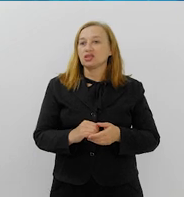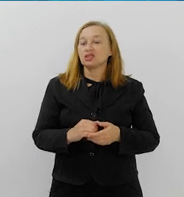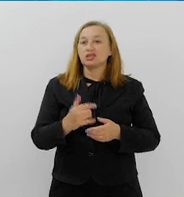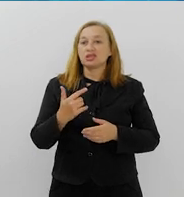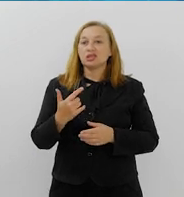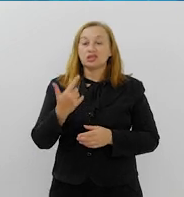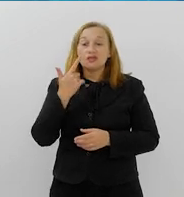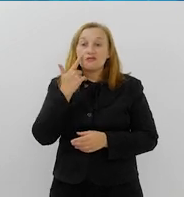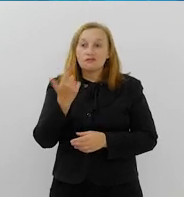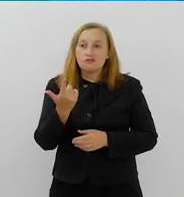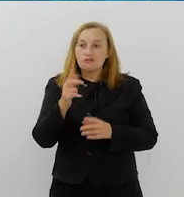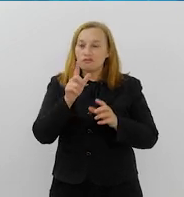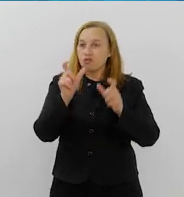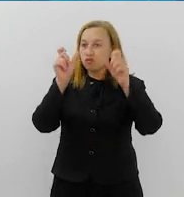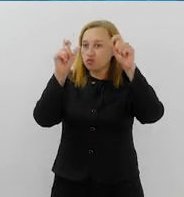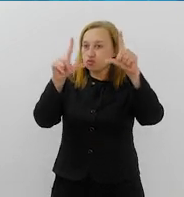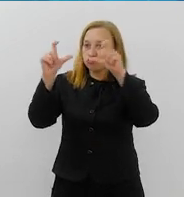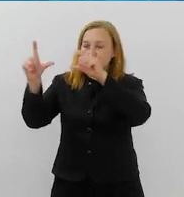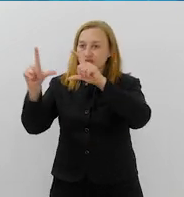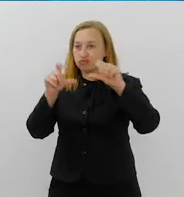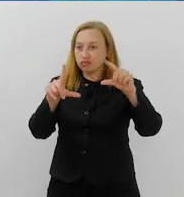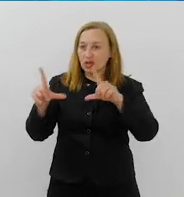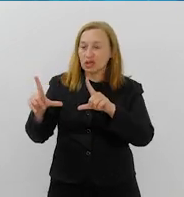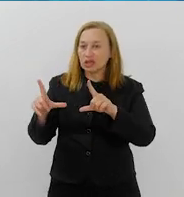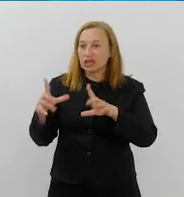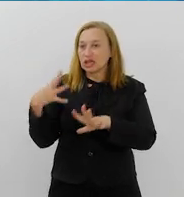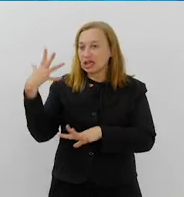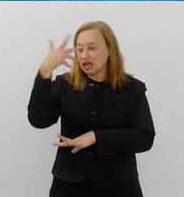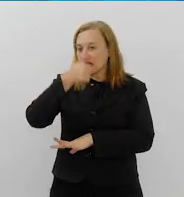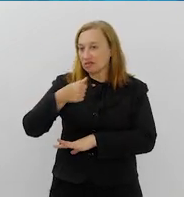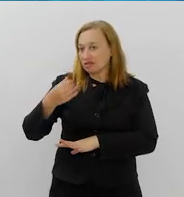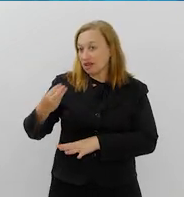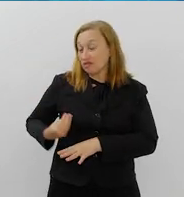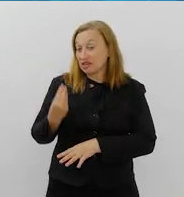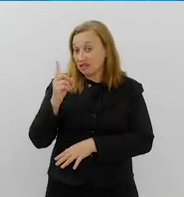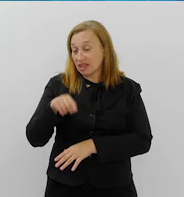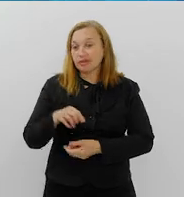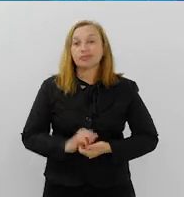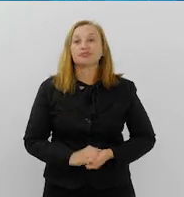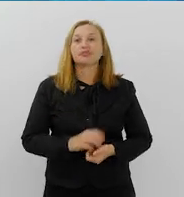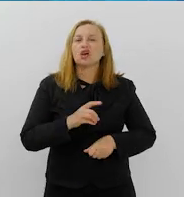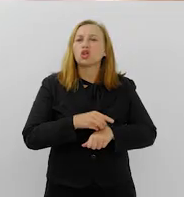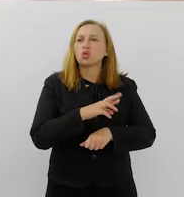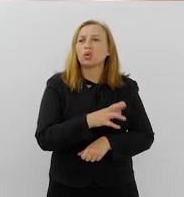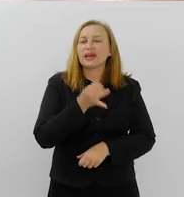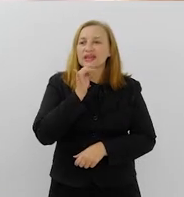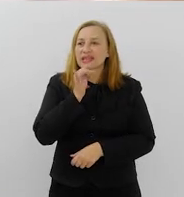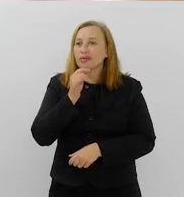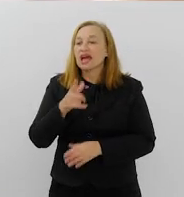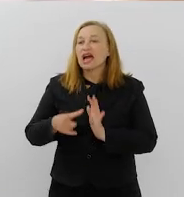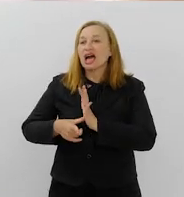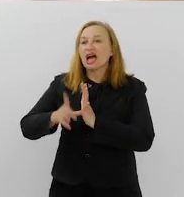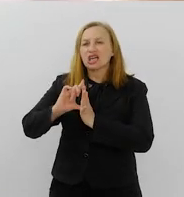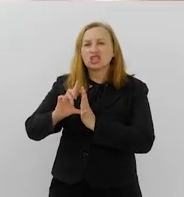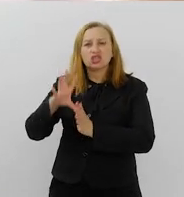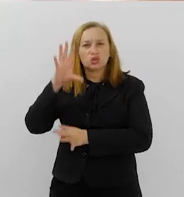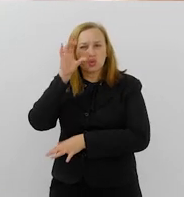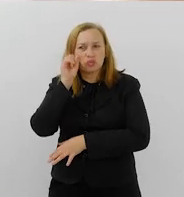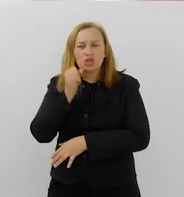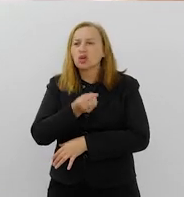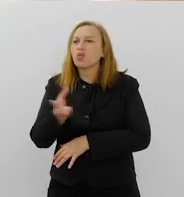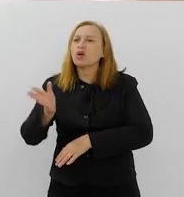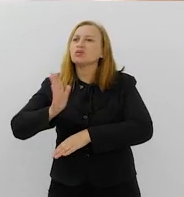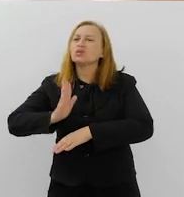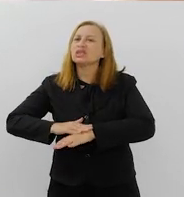de comentário desse recorte lindo, ideal da vida, né? Doutora, por exemplo, antes de dormir, né, em